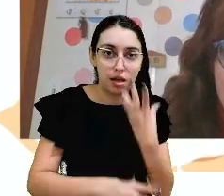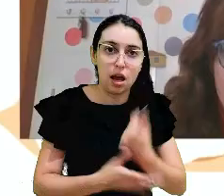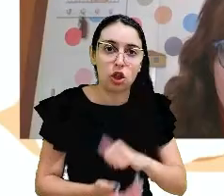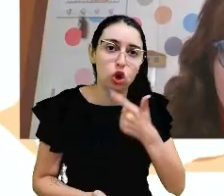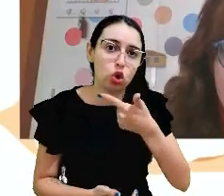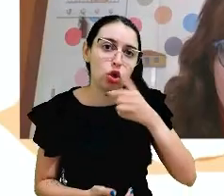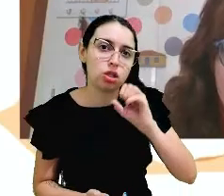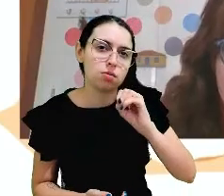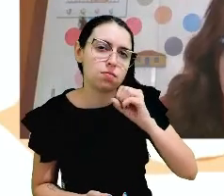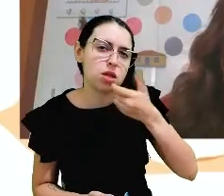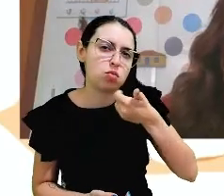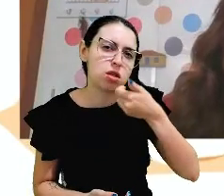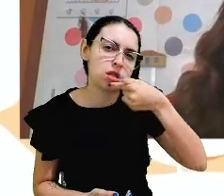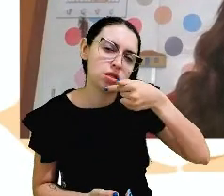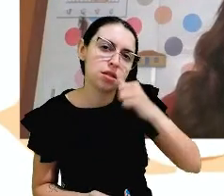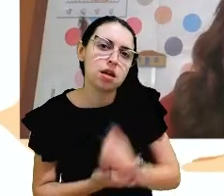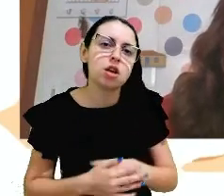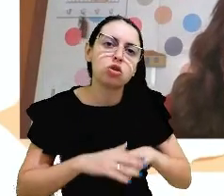com Dona Prazeres.